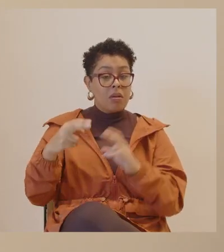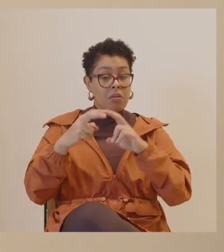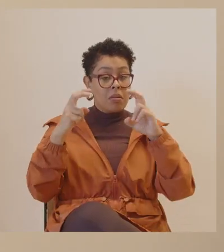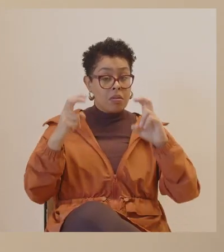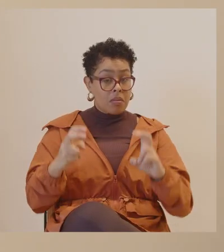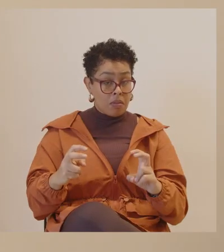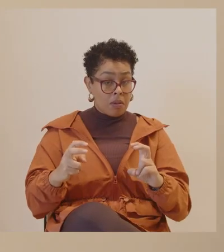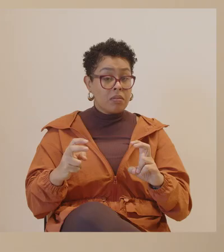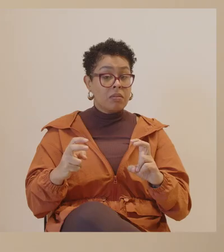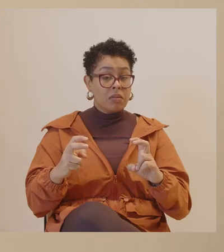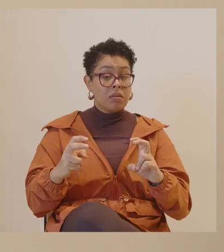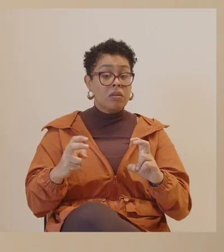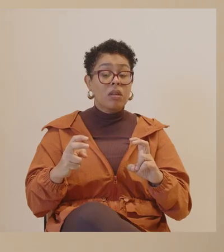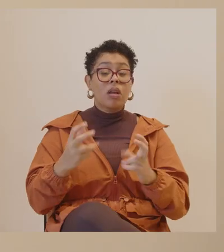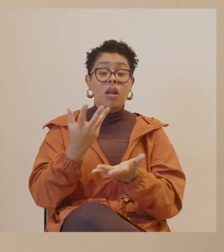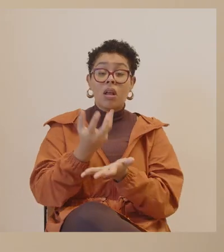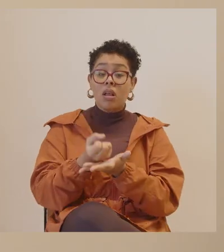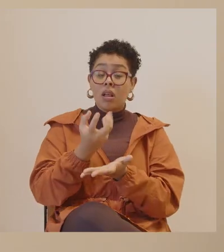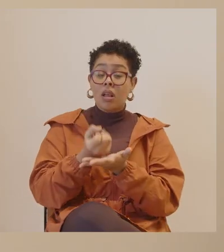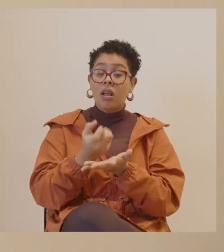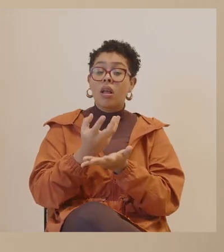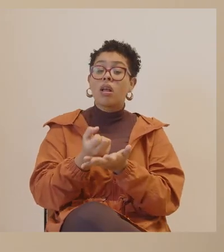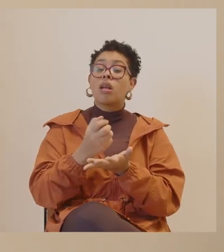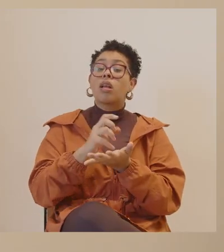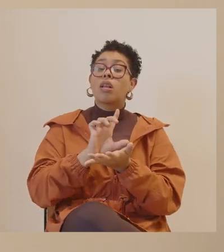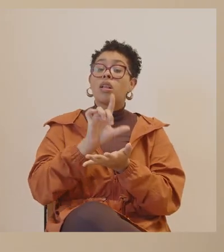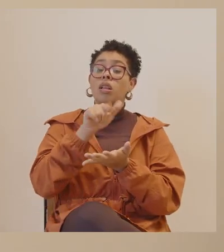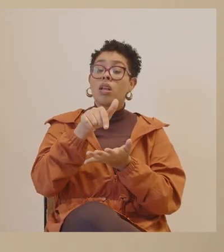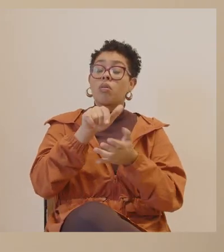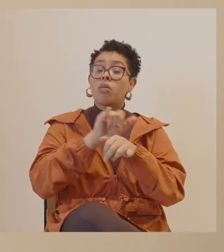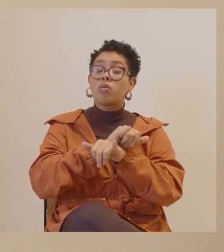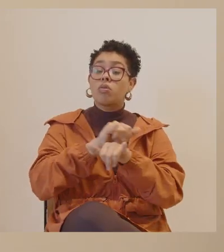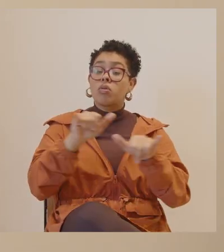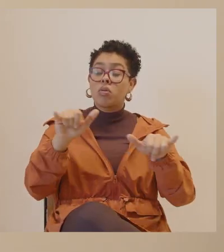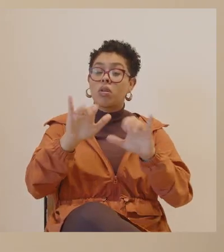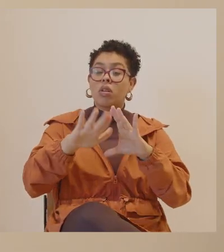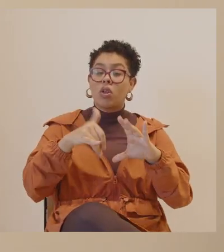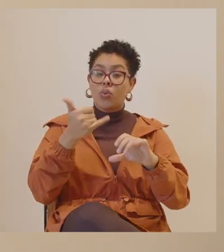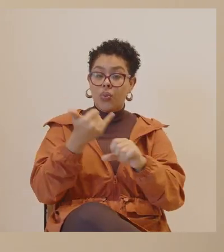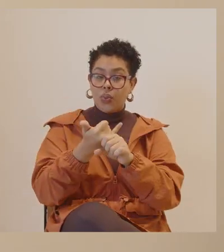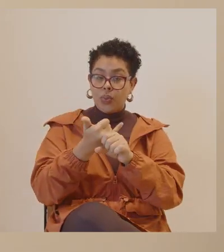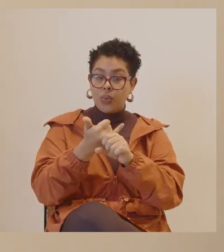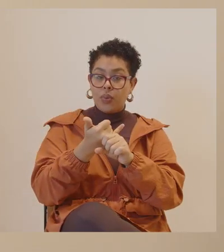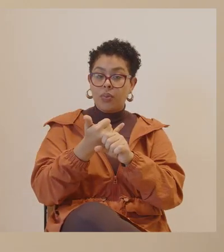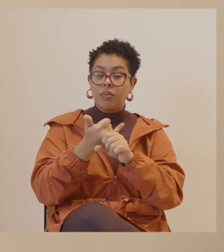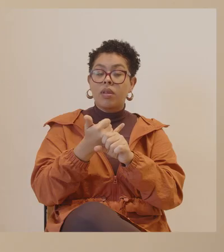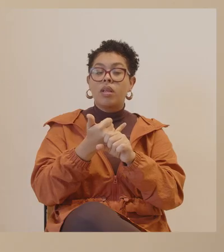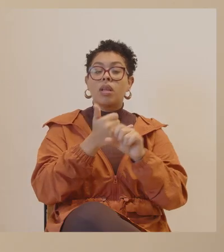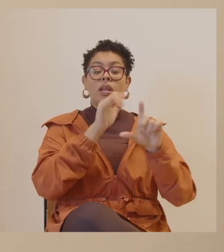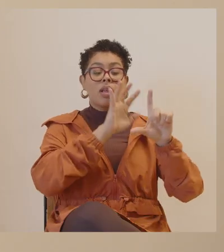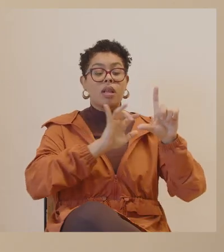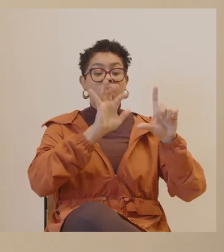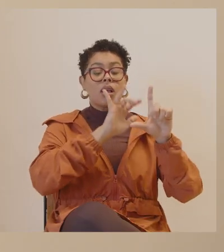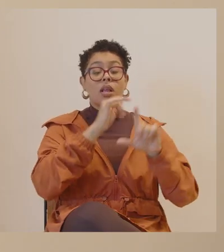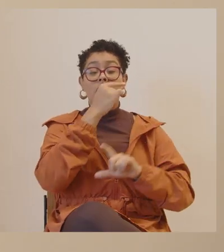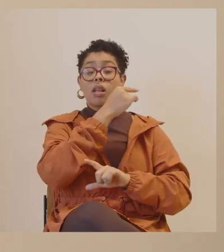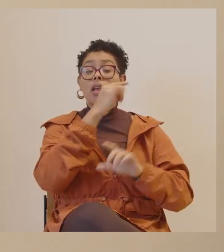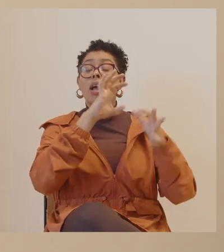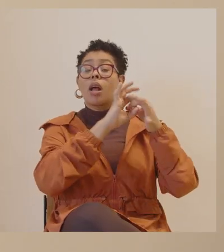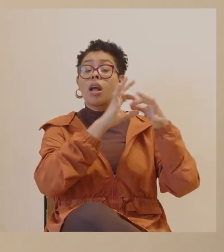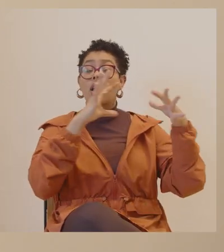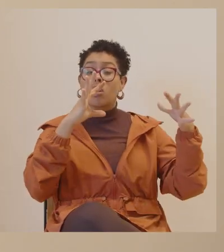MASP, elas são gravadas e são disponibilizadas posteriormente no YouTube. Esse QR Code depois está disponível